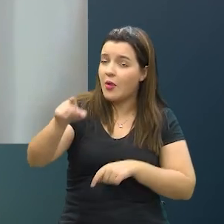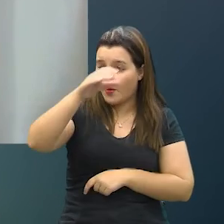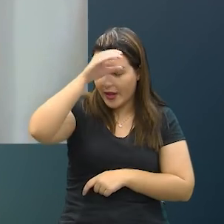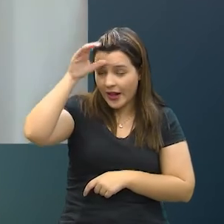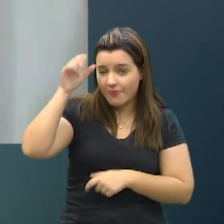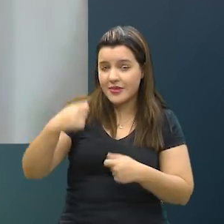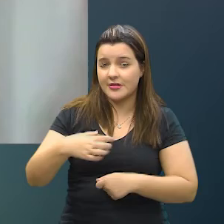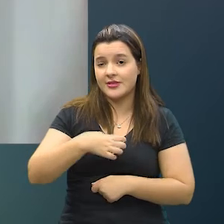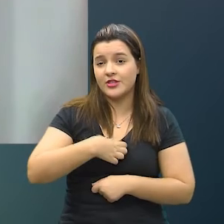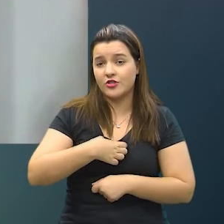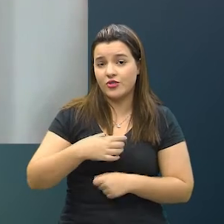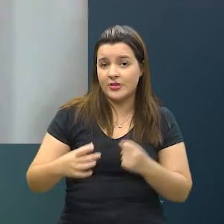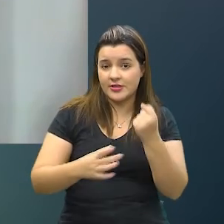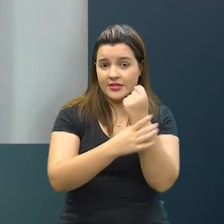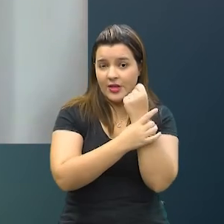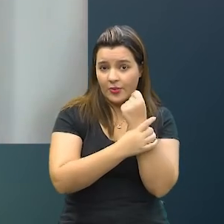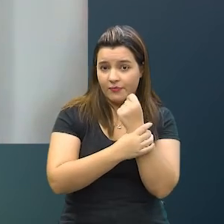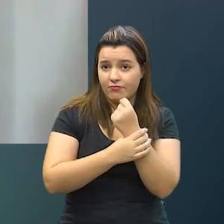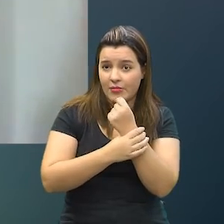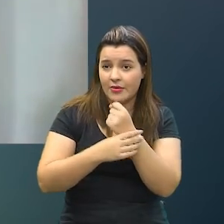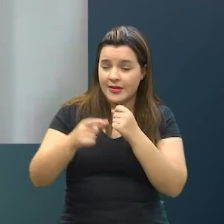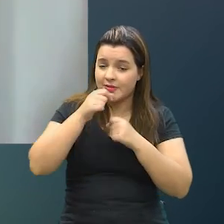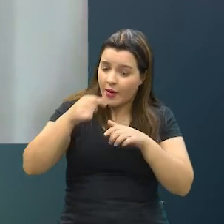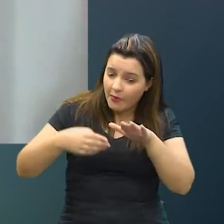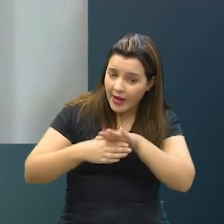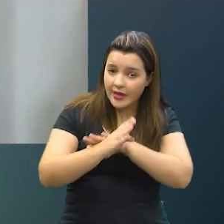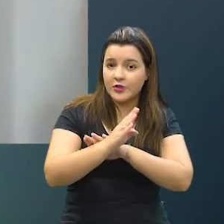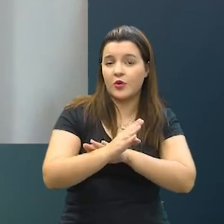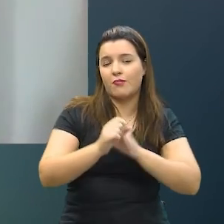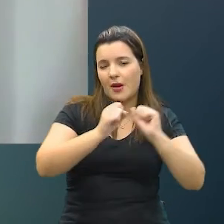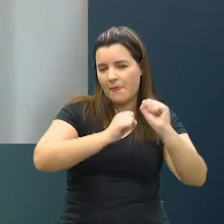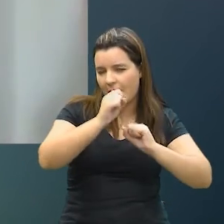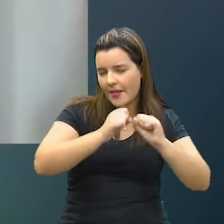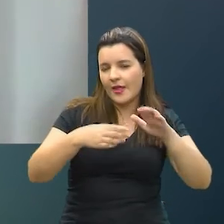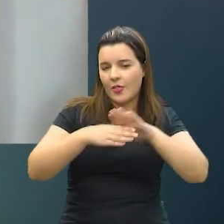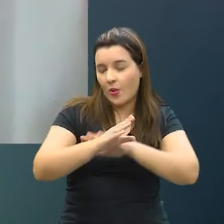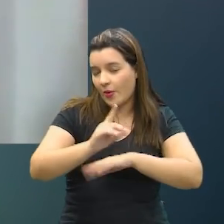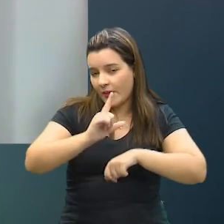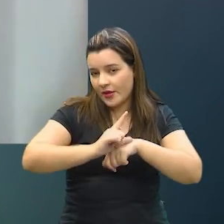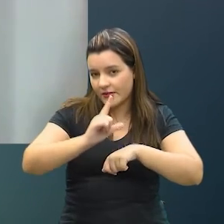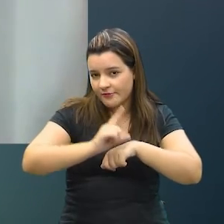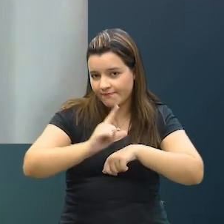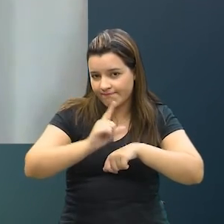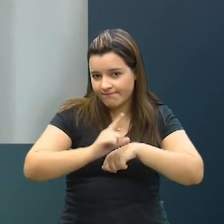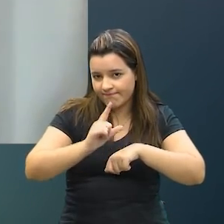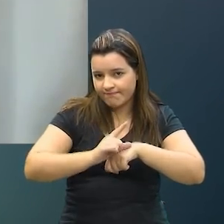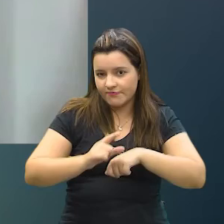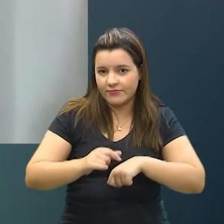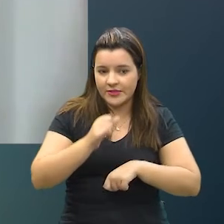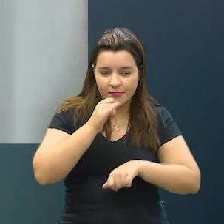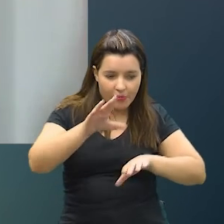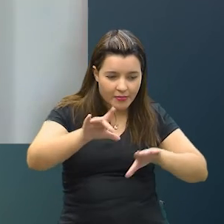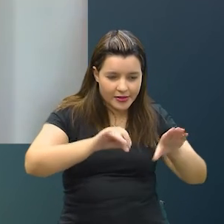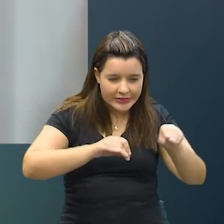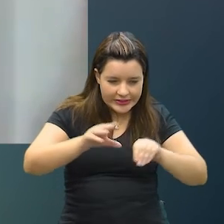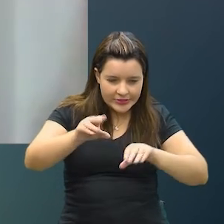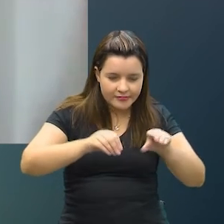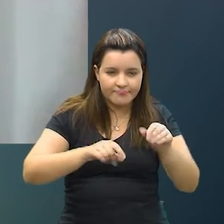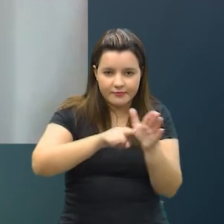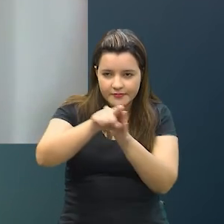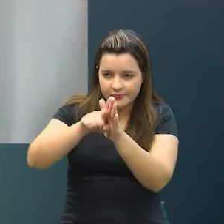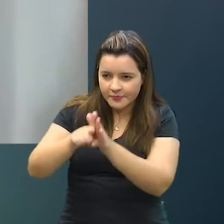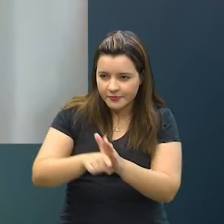ele, desde o momento que ele entra na minha empresa, né, momento que ele está pegando, né, está pesquisando